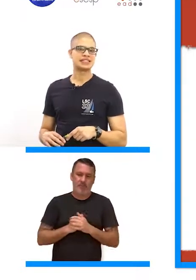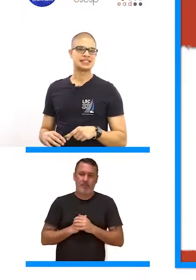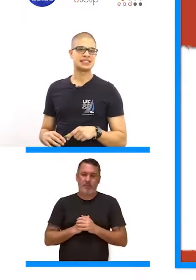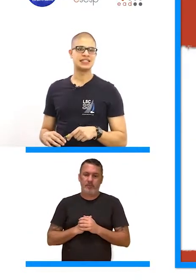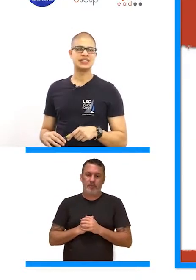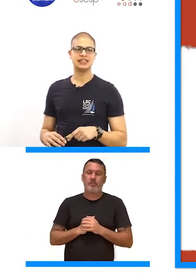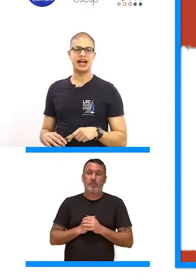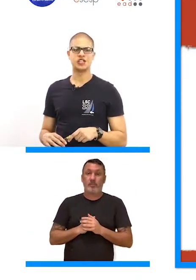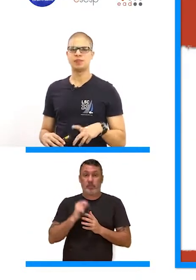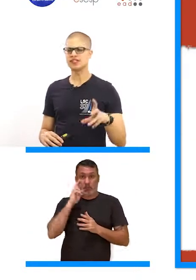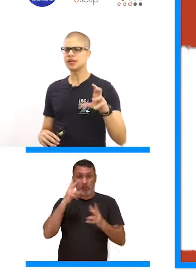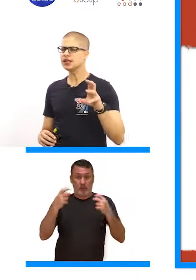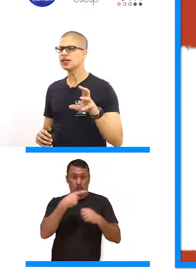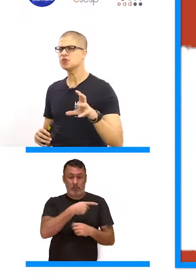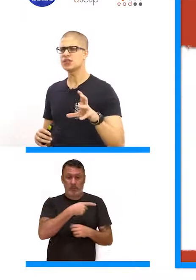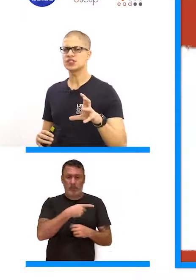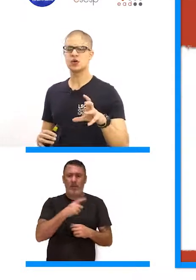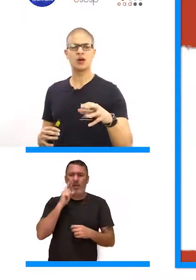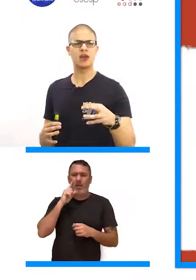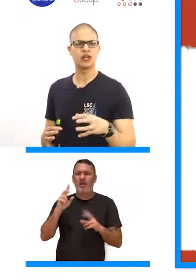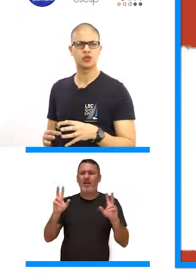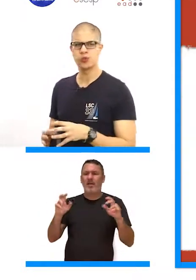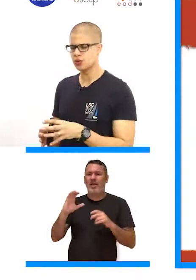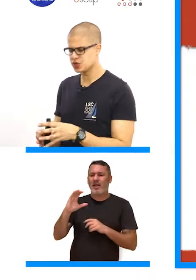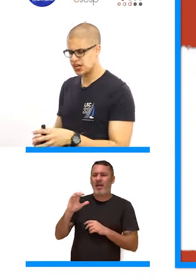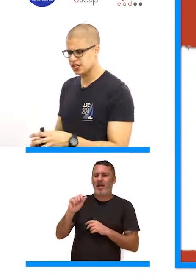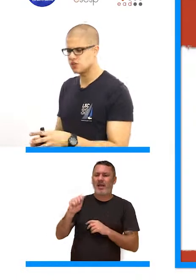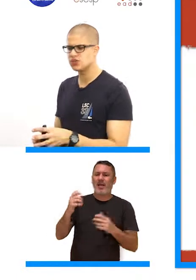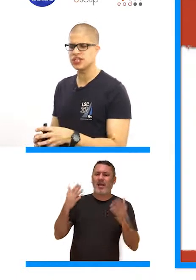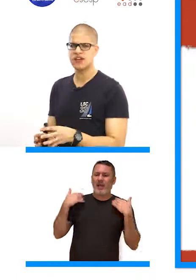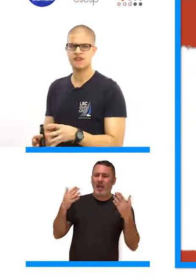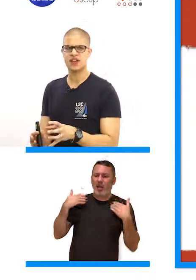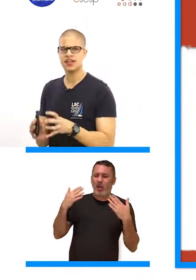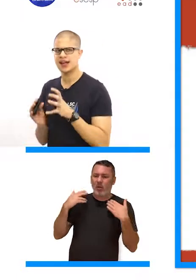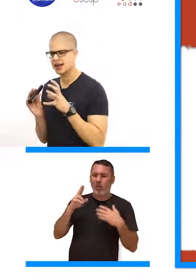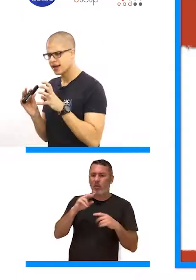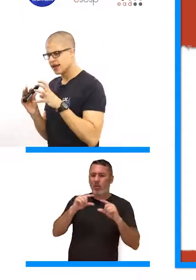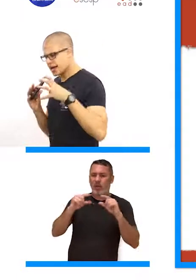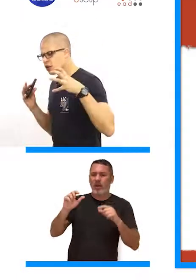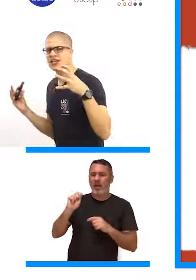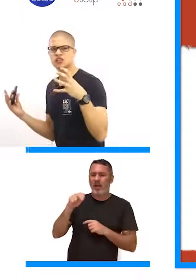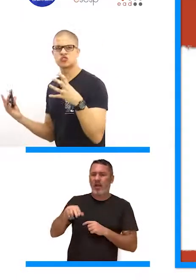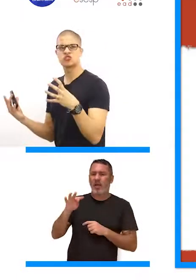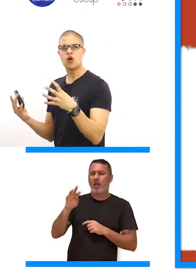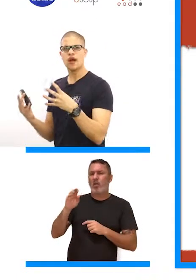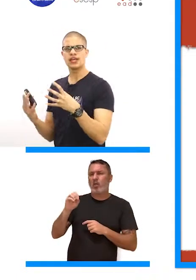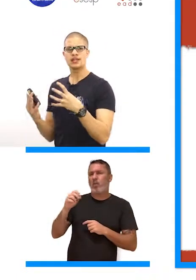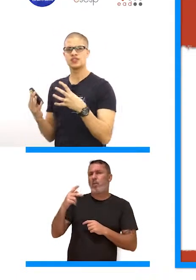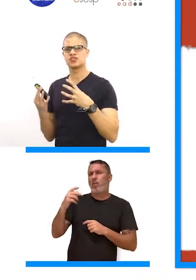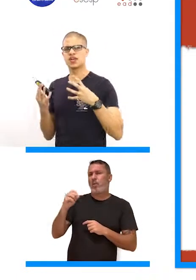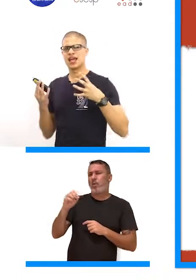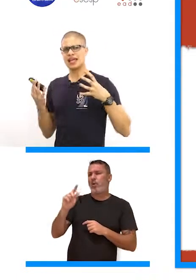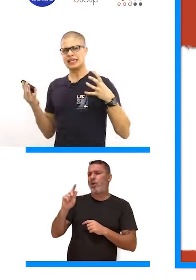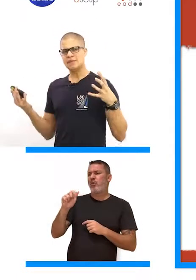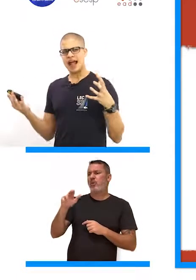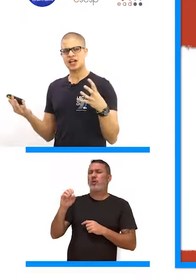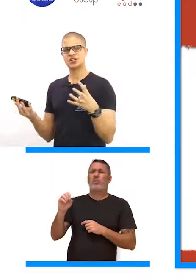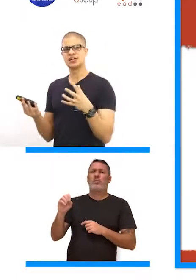na cidade. Perceba que a expressão calor antropogênico se refere a